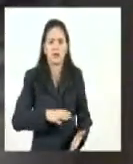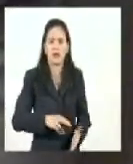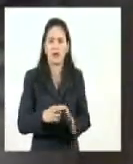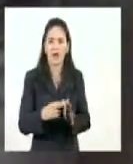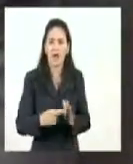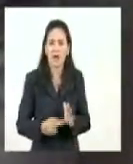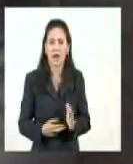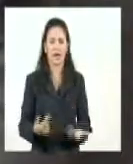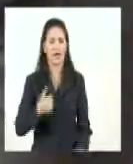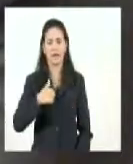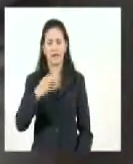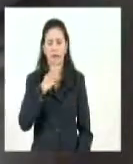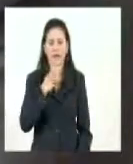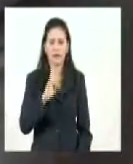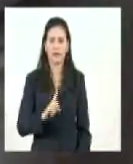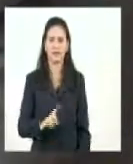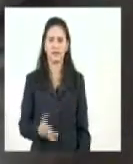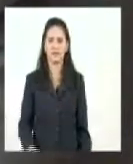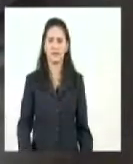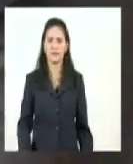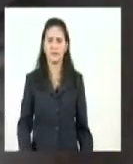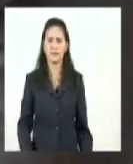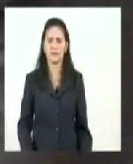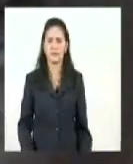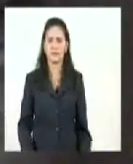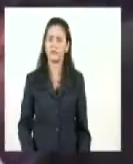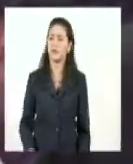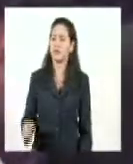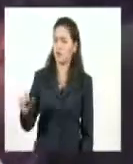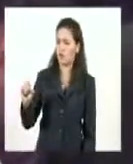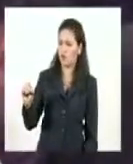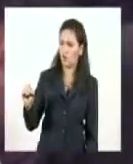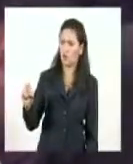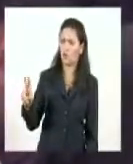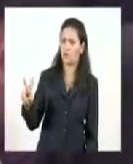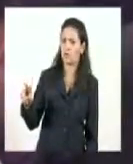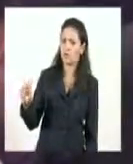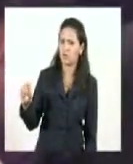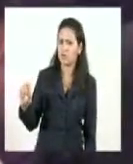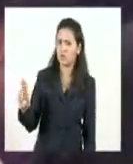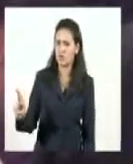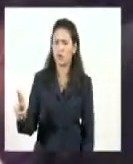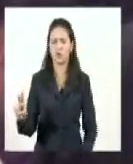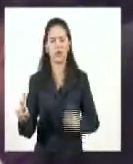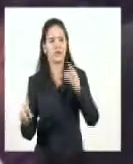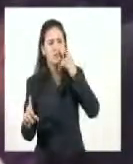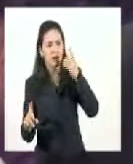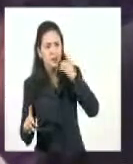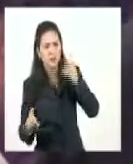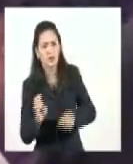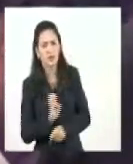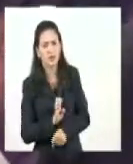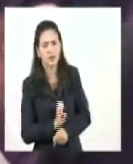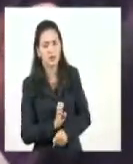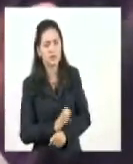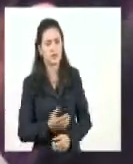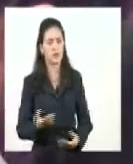Isso é um absurdo. Se não fosse um ouvidor e um deputado estadual, passaria despercebido.